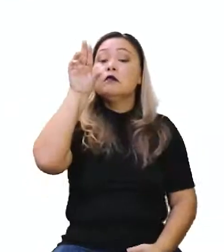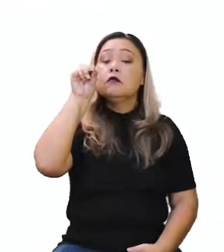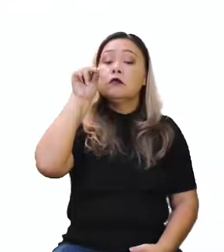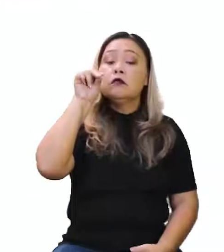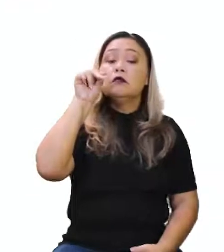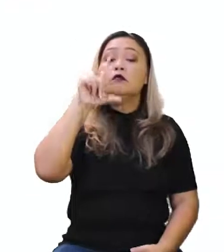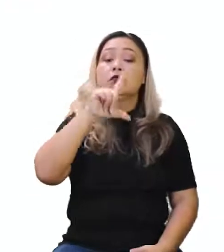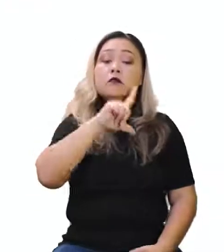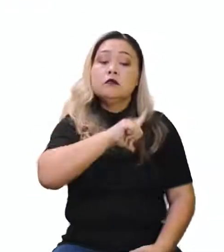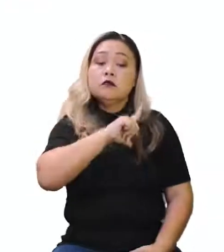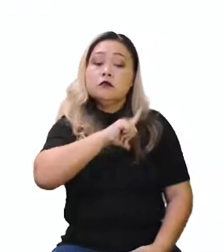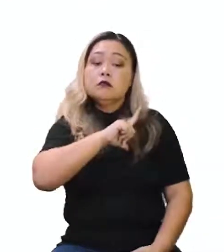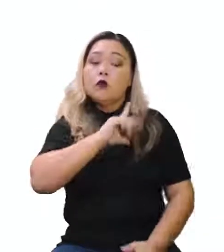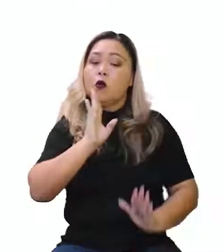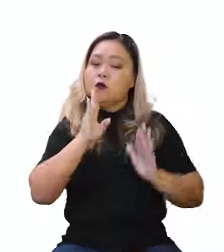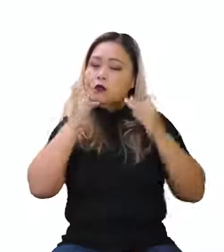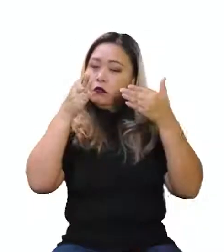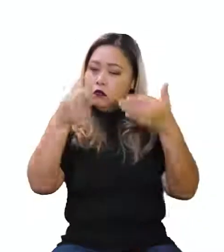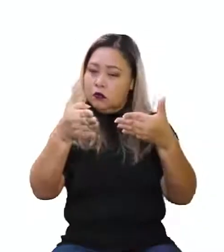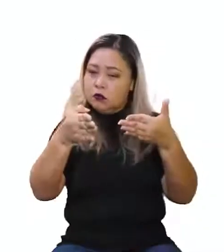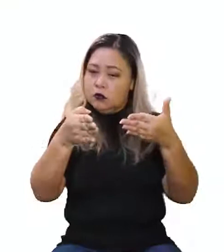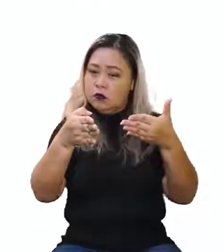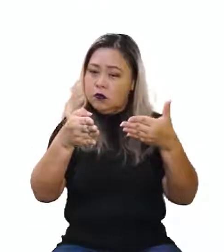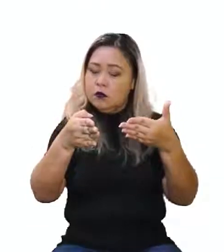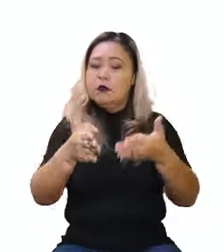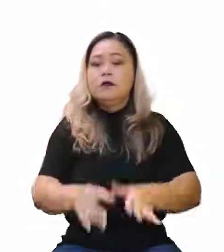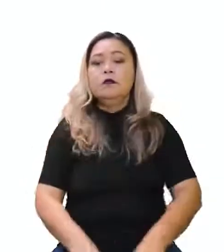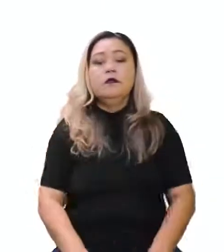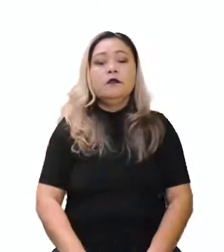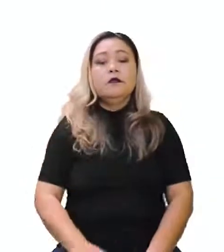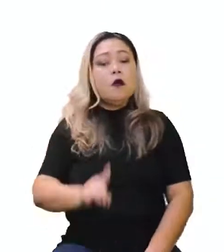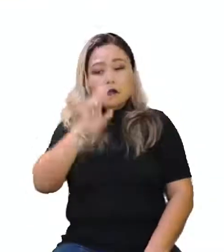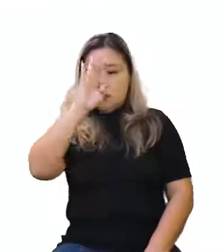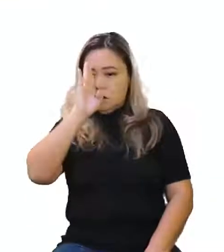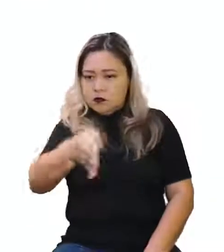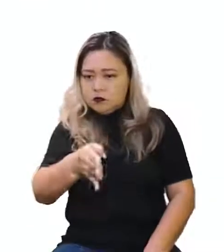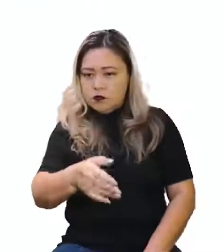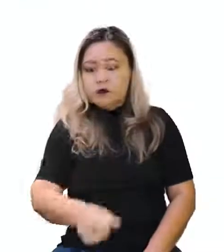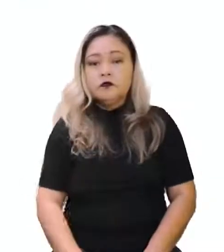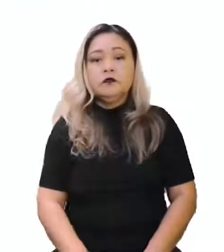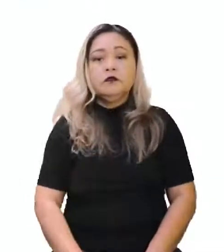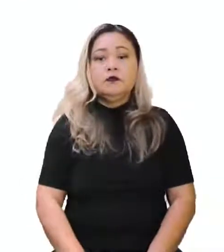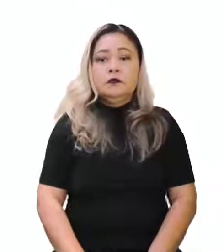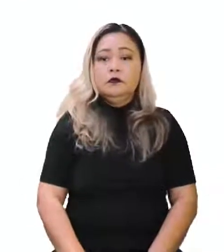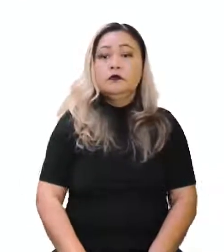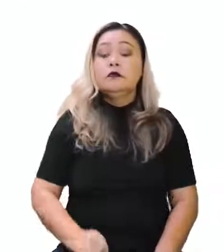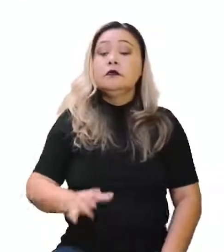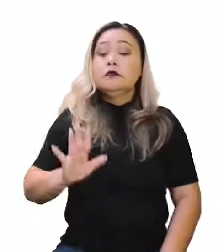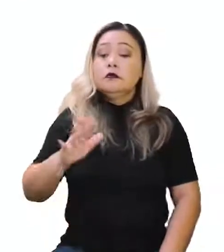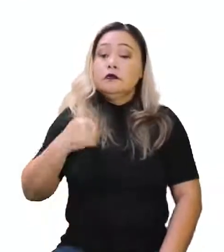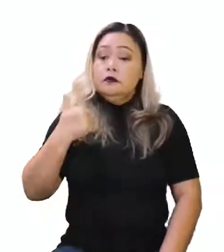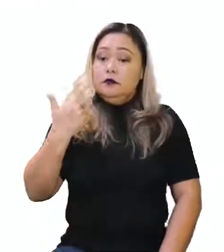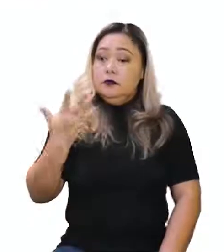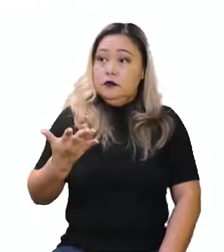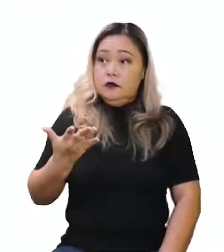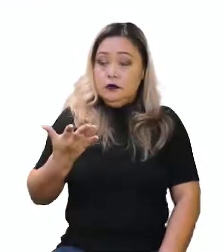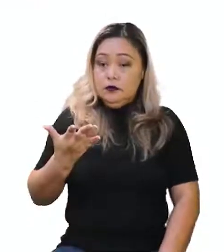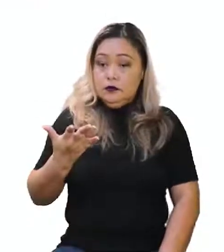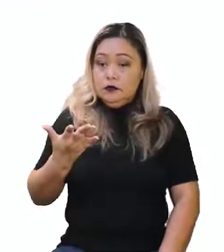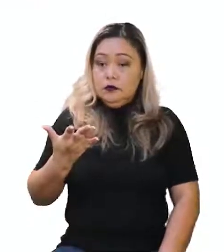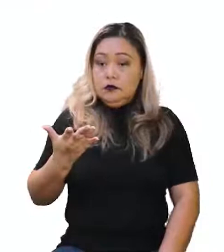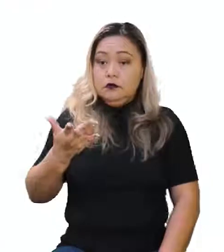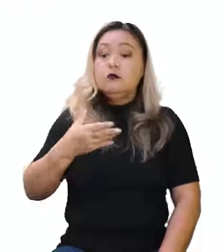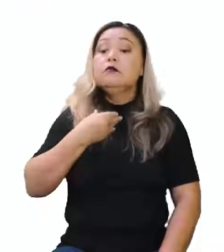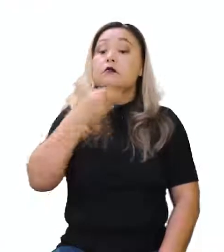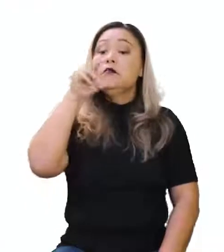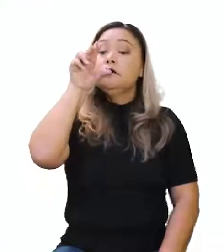uma categoria que são o ponto focal delas, é o principal. Então, muitos, quando são